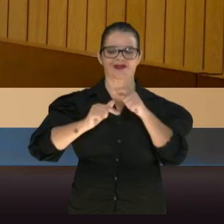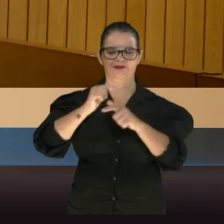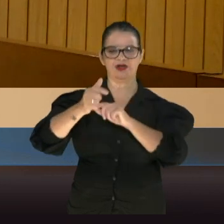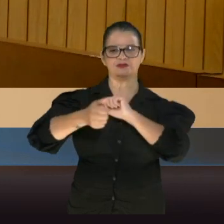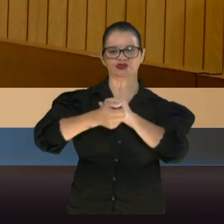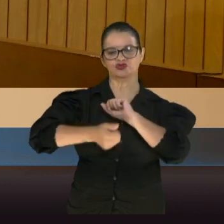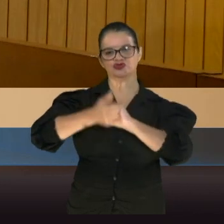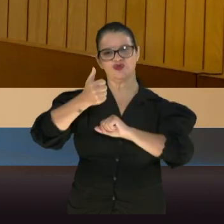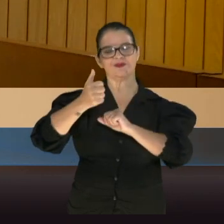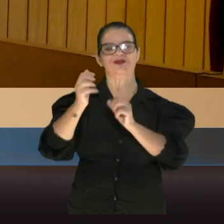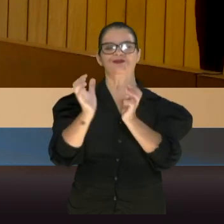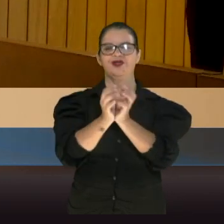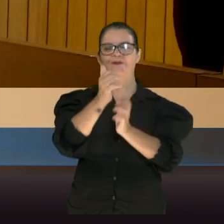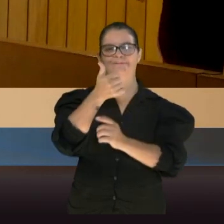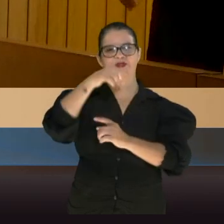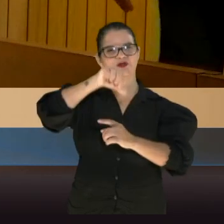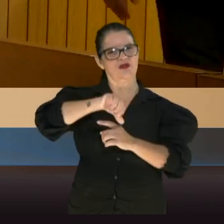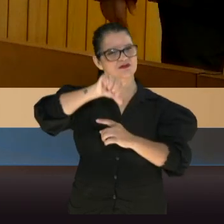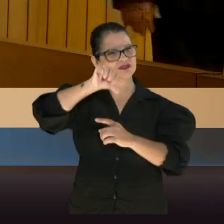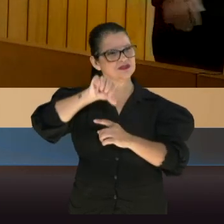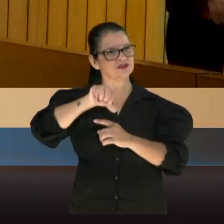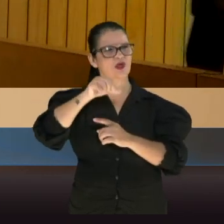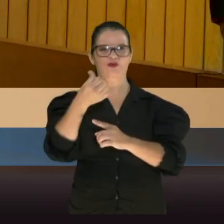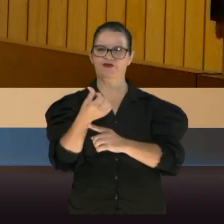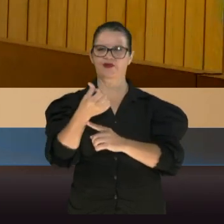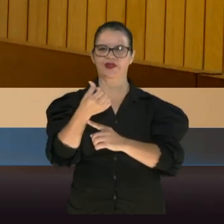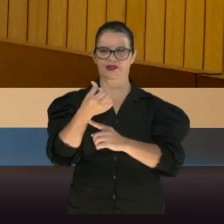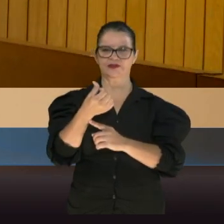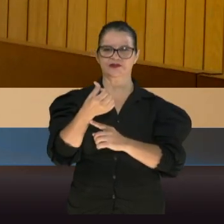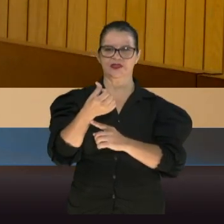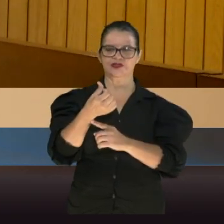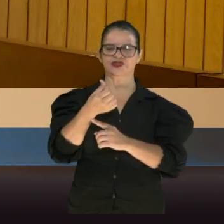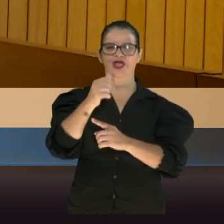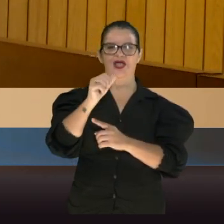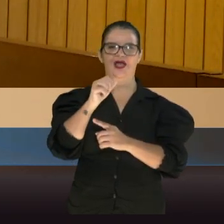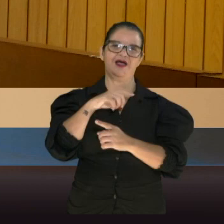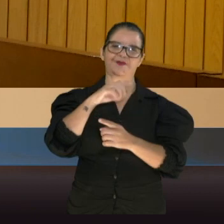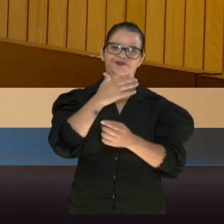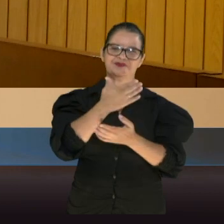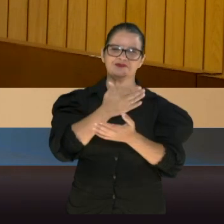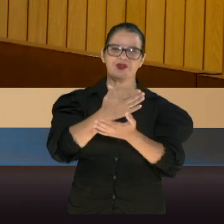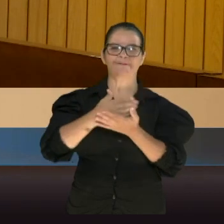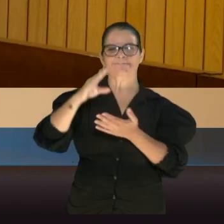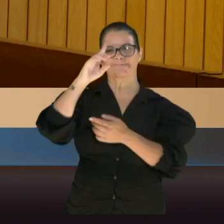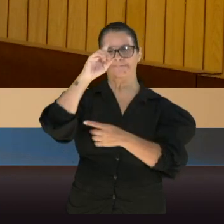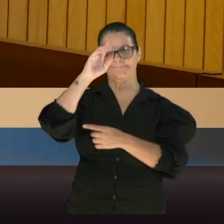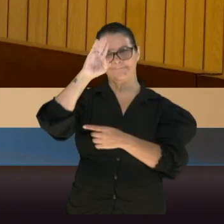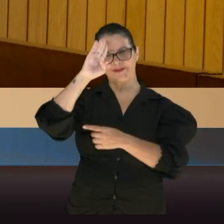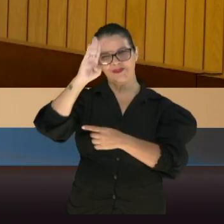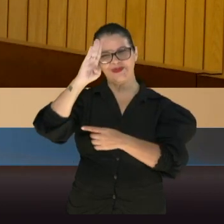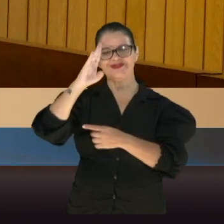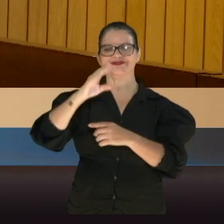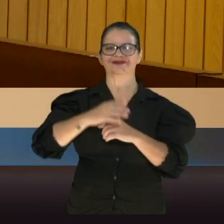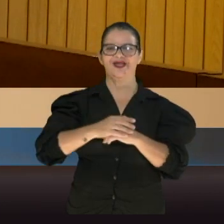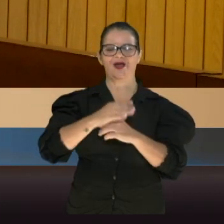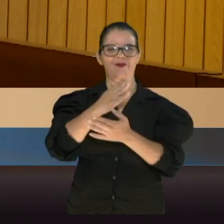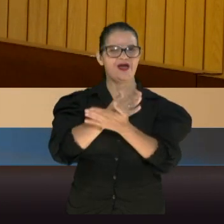no 1º Batalhão, 1996, aspirante, né? E com o deputado, né, o coronel